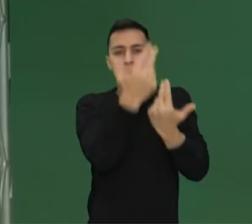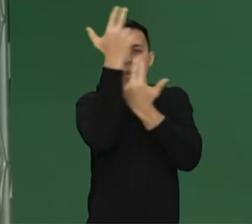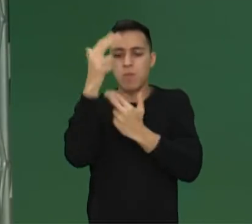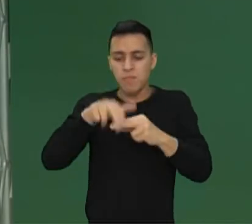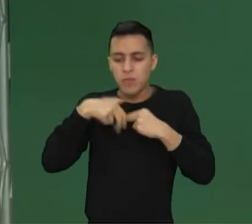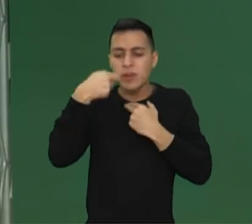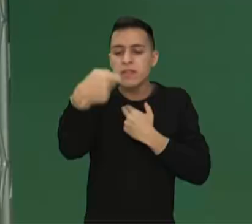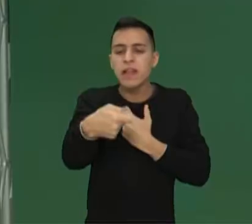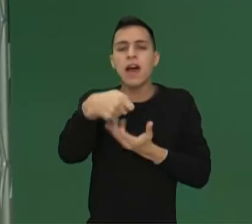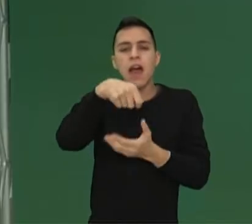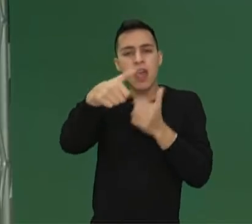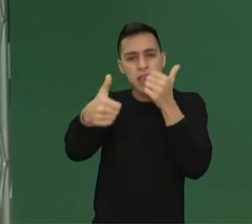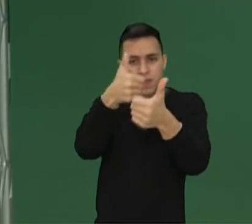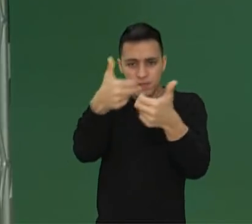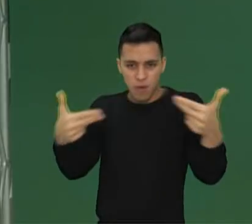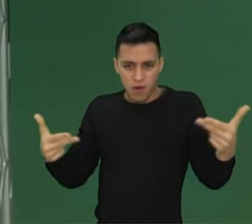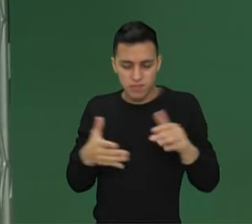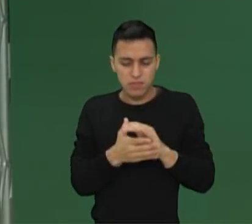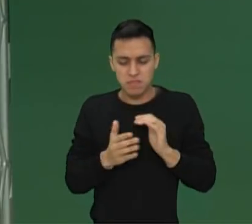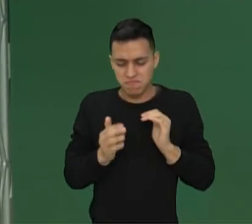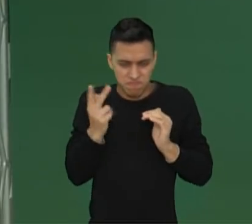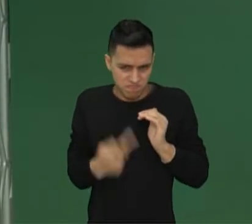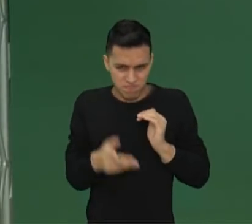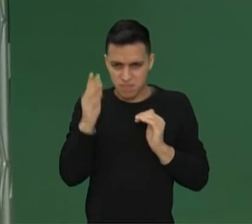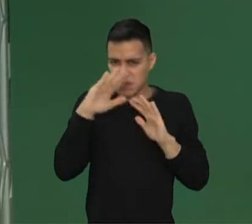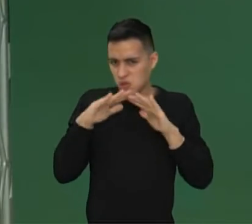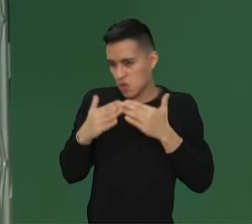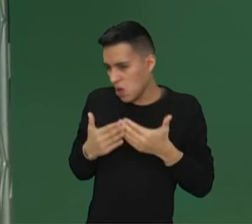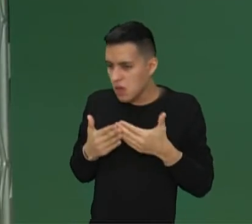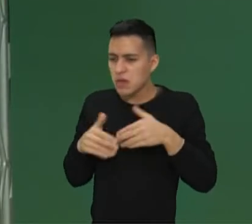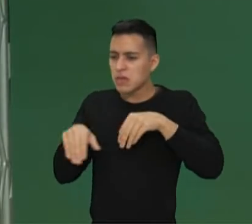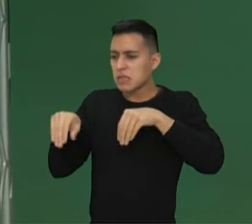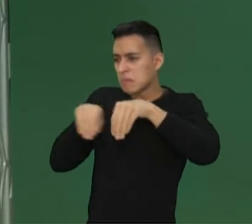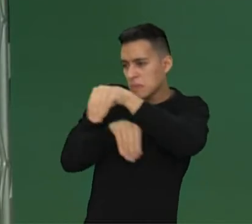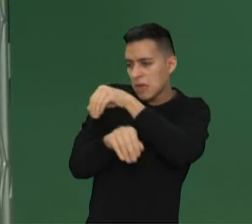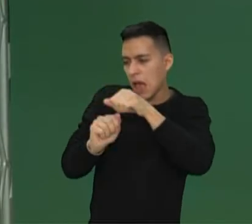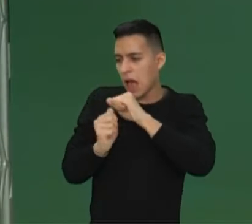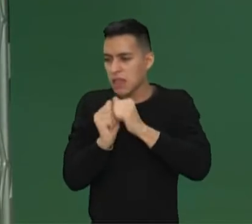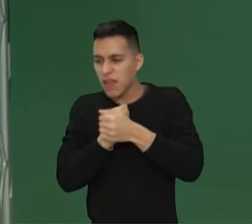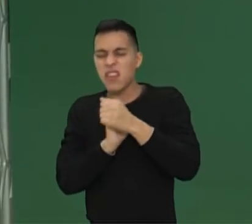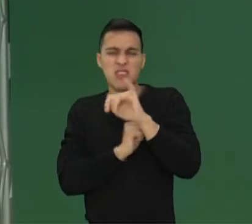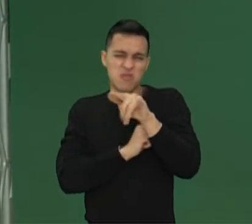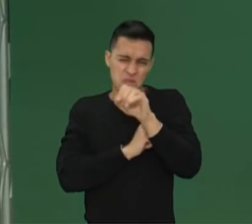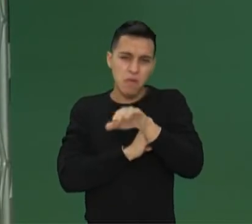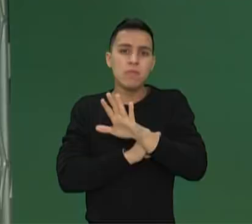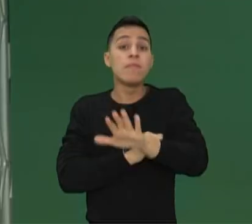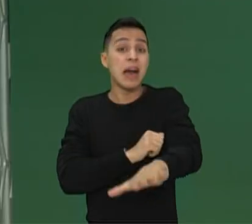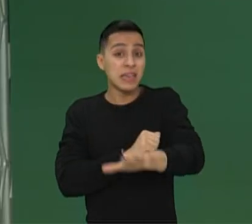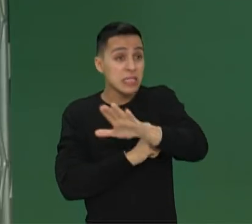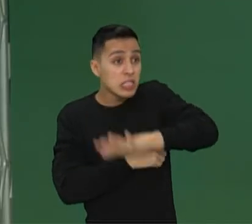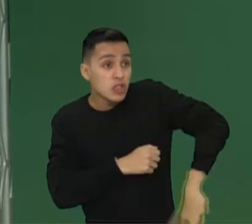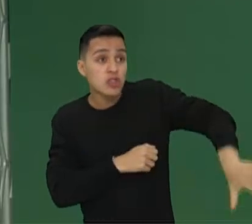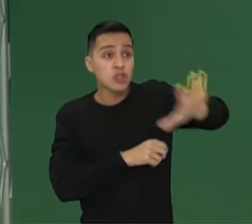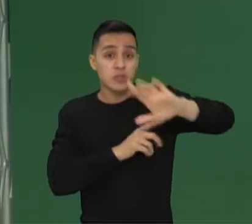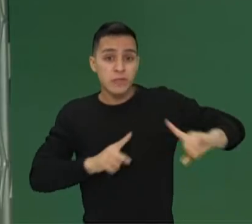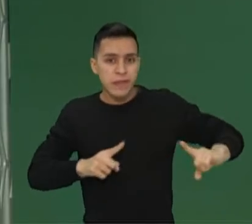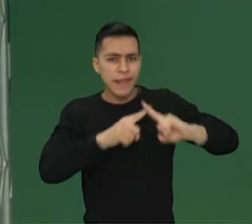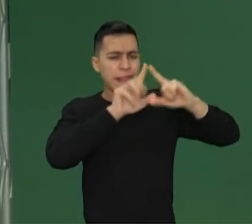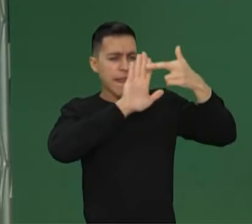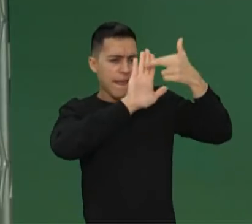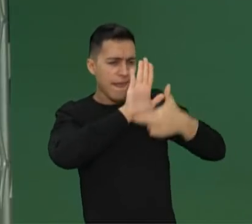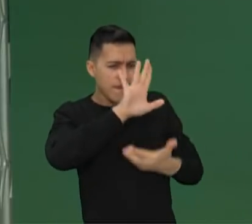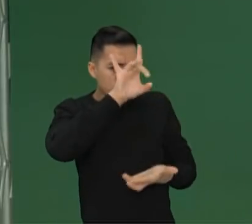ele é um esporte. A gente joga ele aqui na escola com adaptações, aí ele vira um jogo. Mas quando é jogado nas